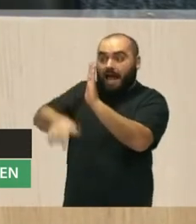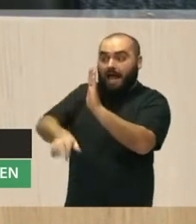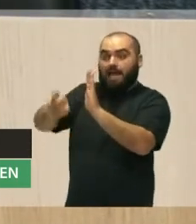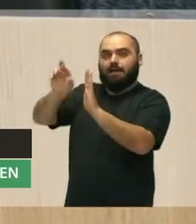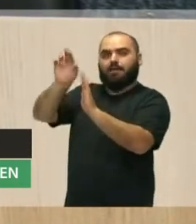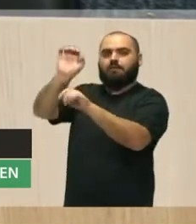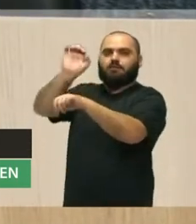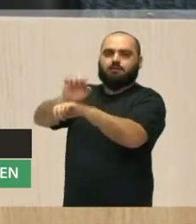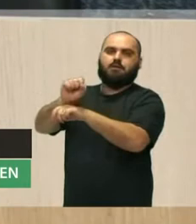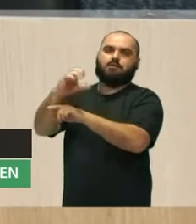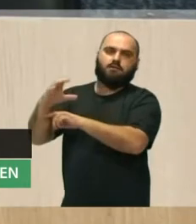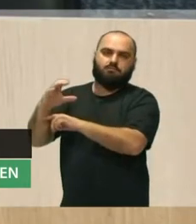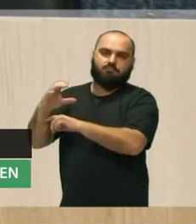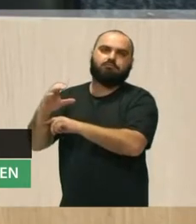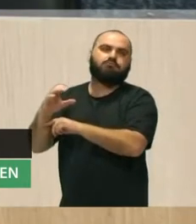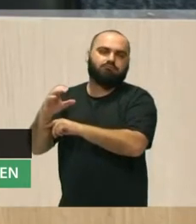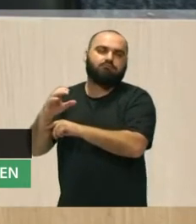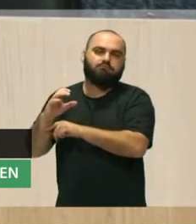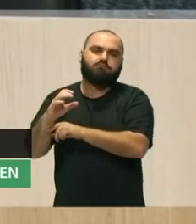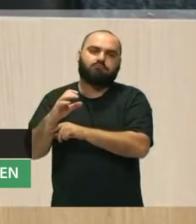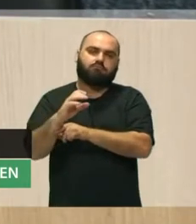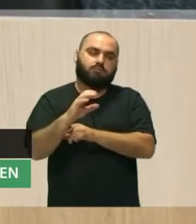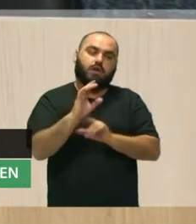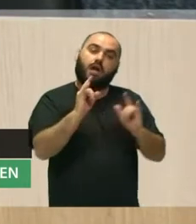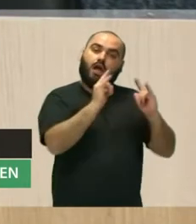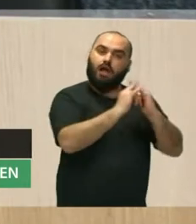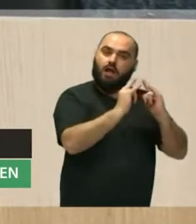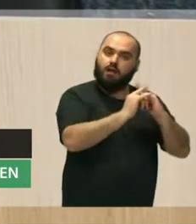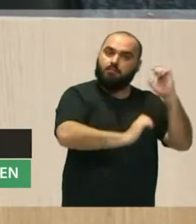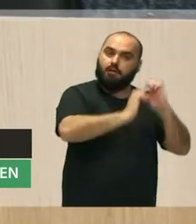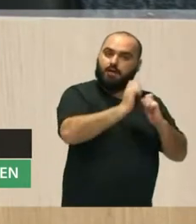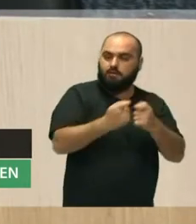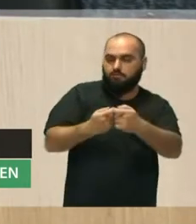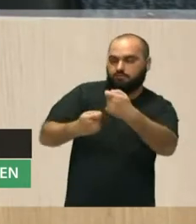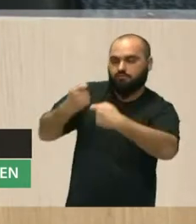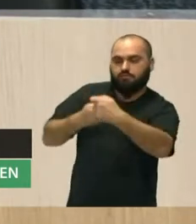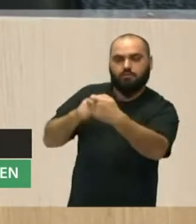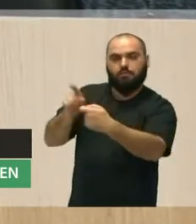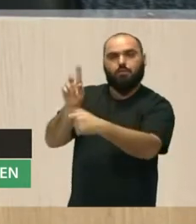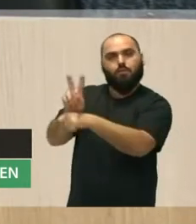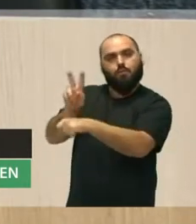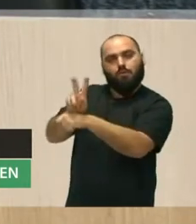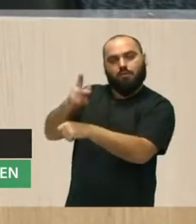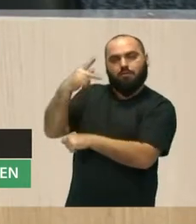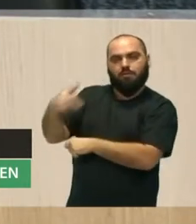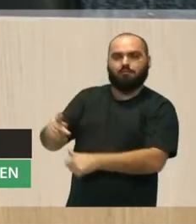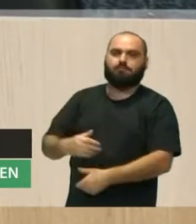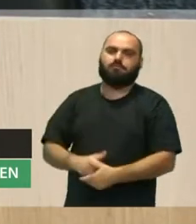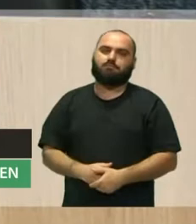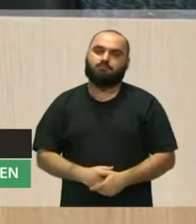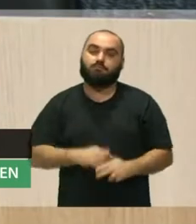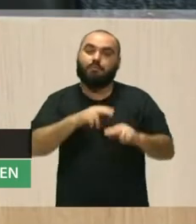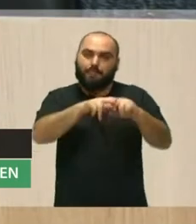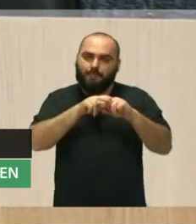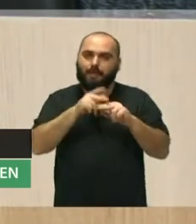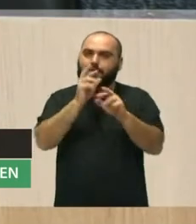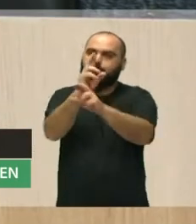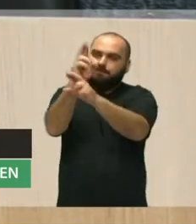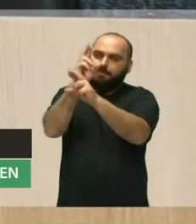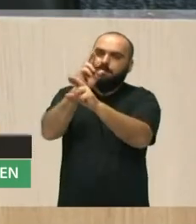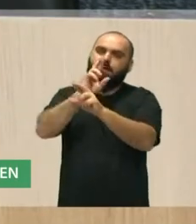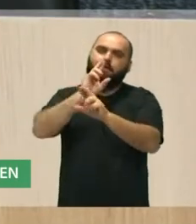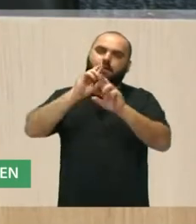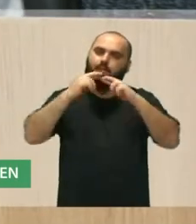administrado pela entidade. Então, esperamos que seja bem produtivo e que consigamos sair daqui com bons